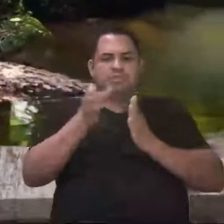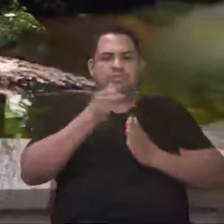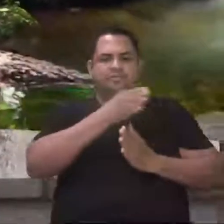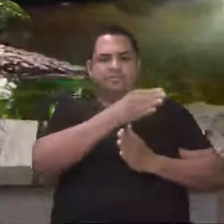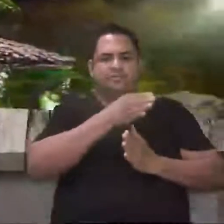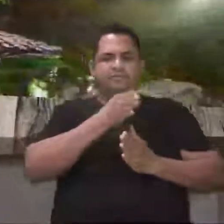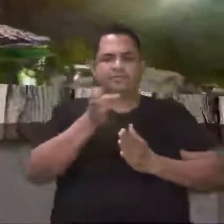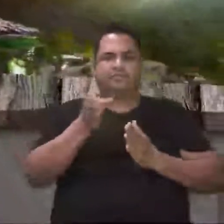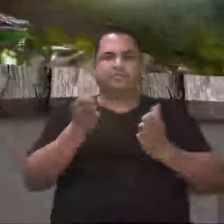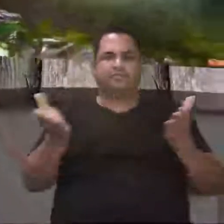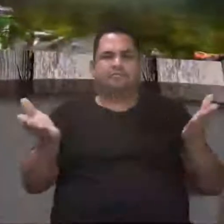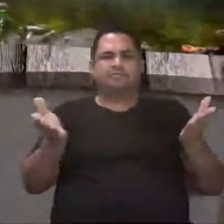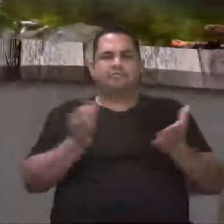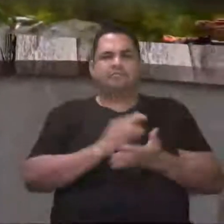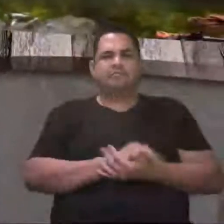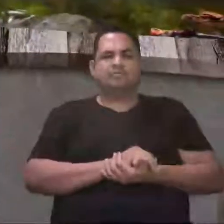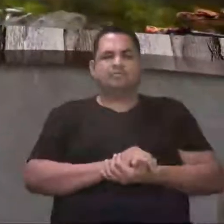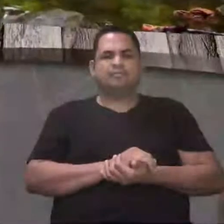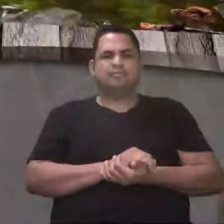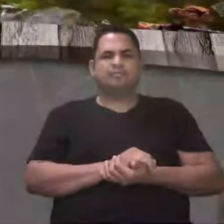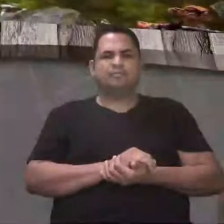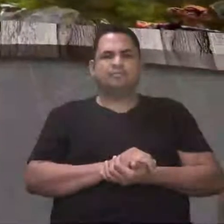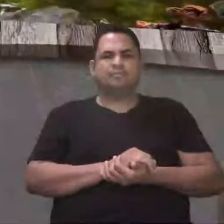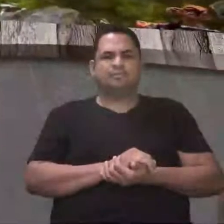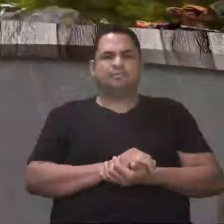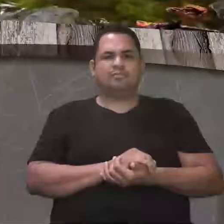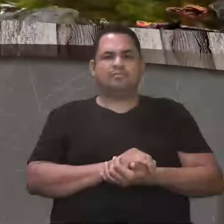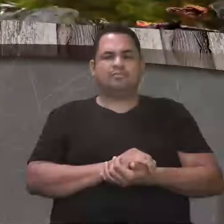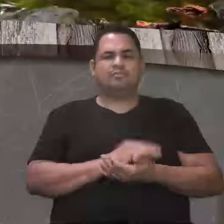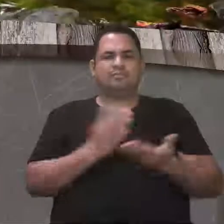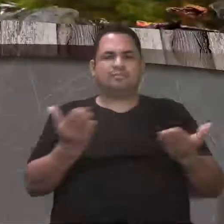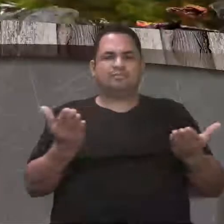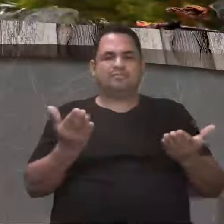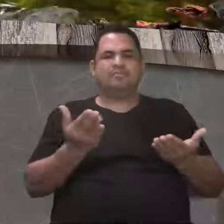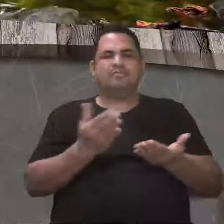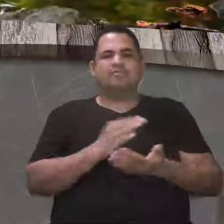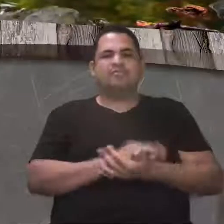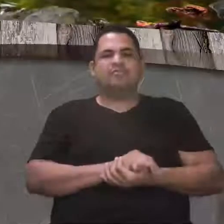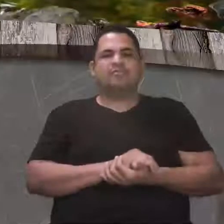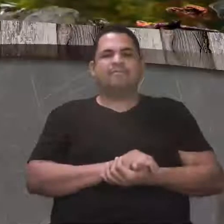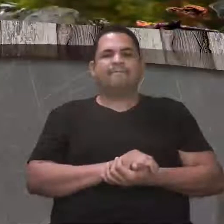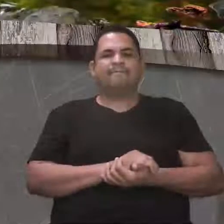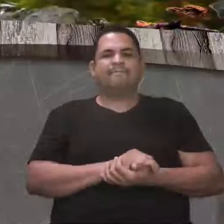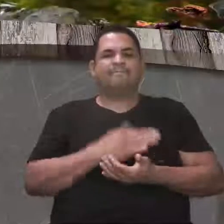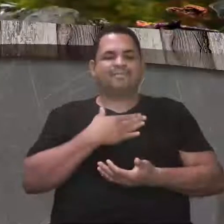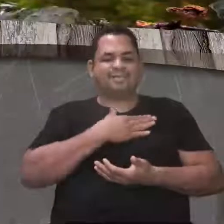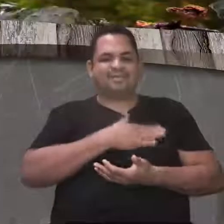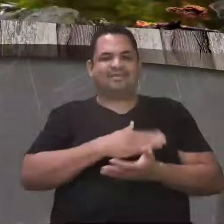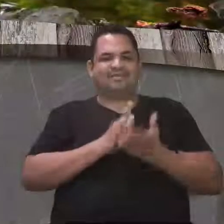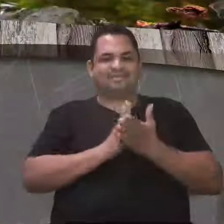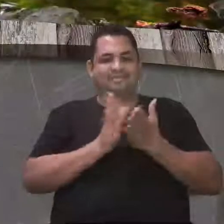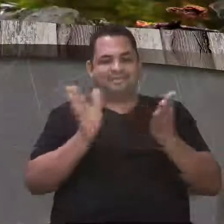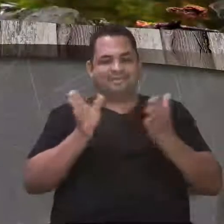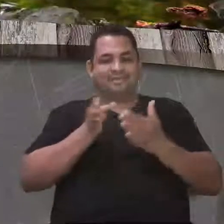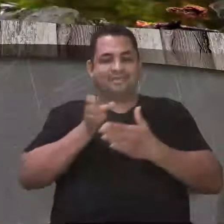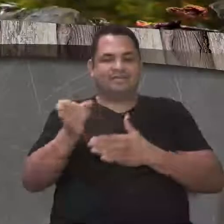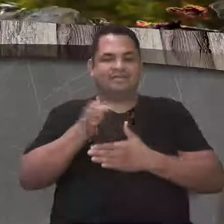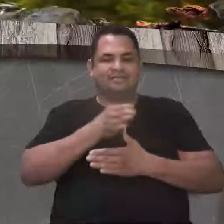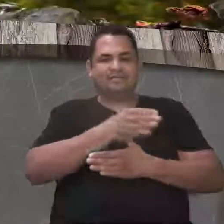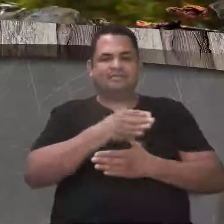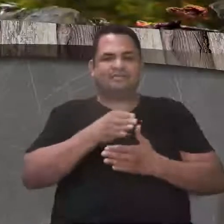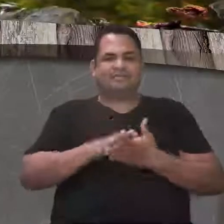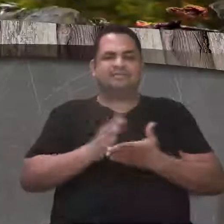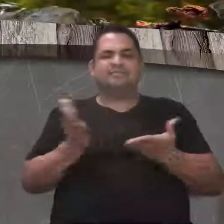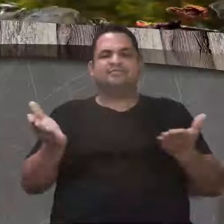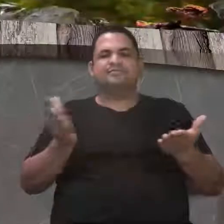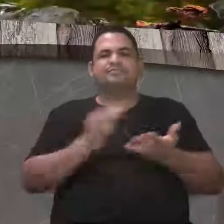ramifica, irradia, tá? Olha, agora ficou show, hein? Gostou dessa irradiação? Ok, então